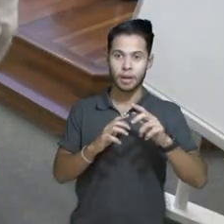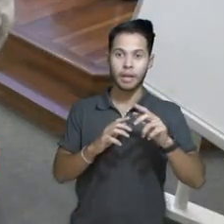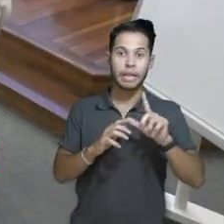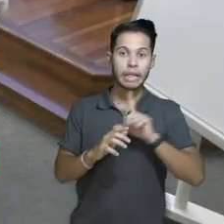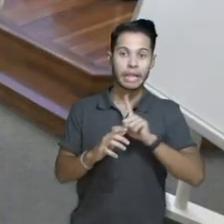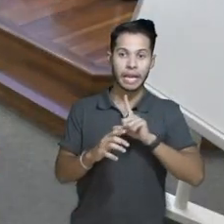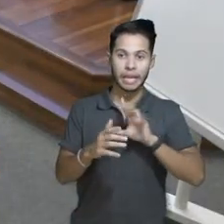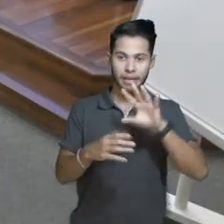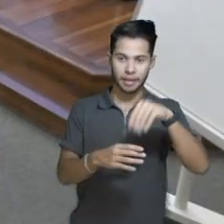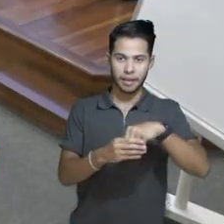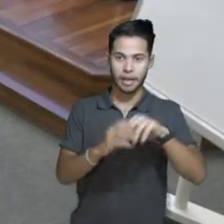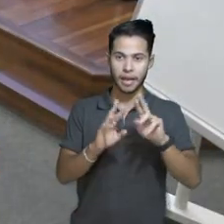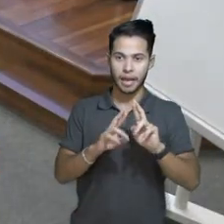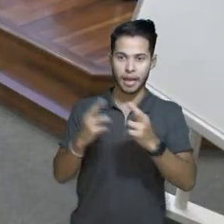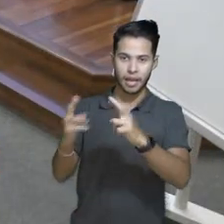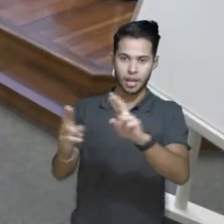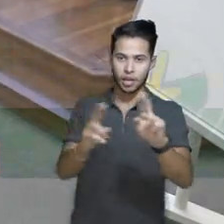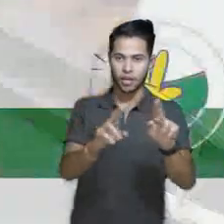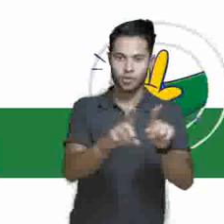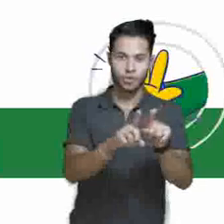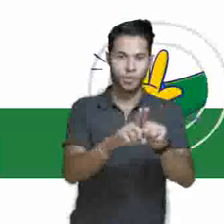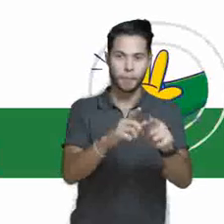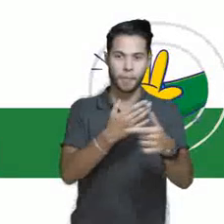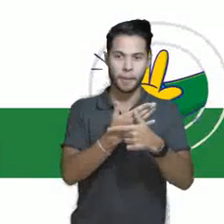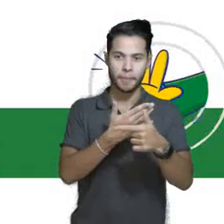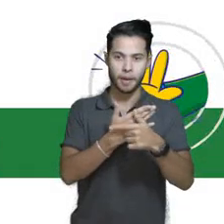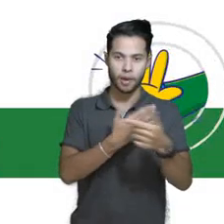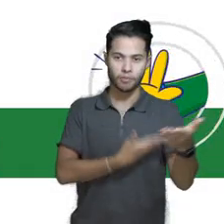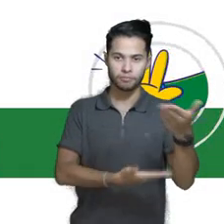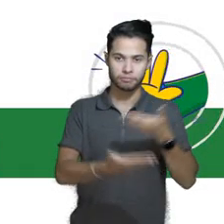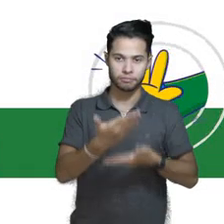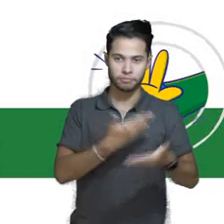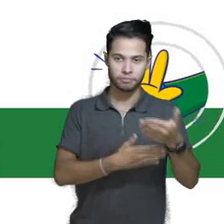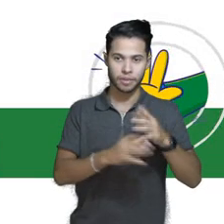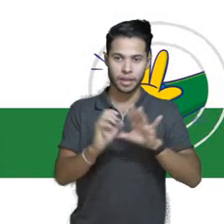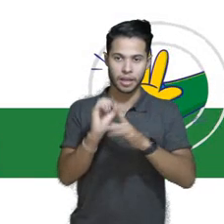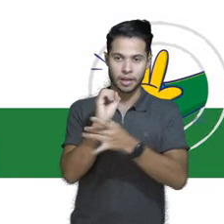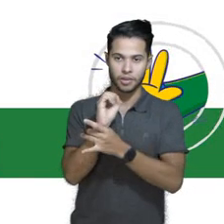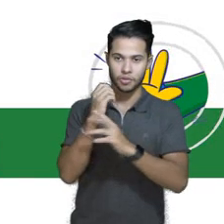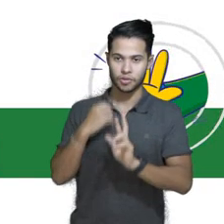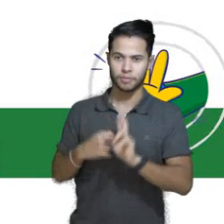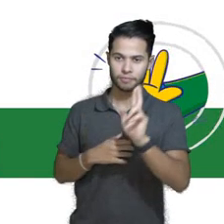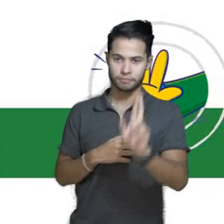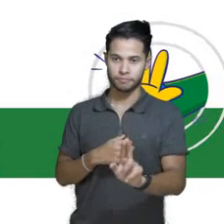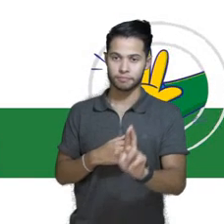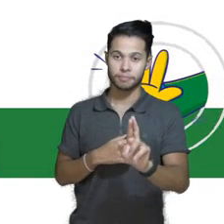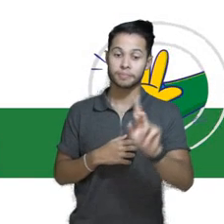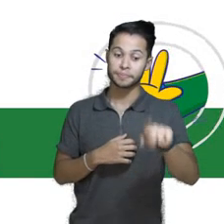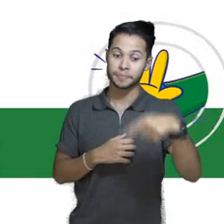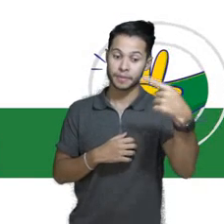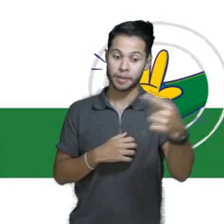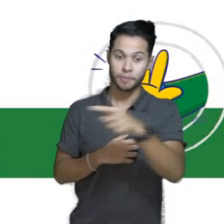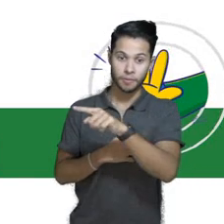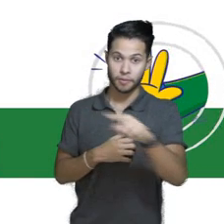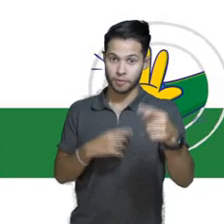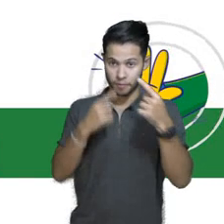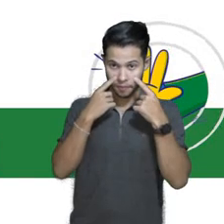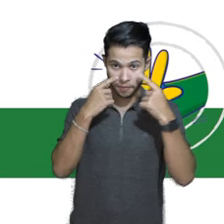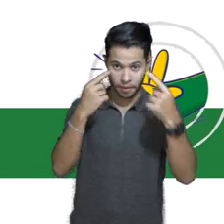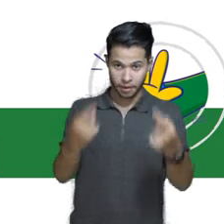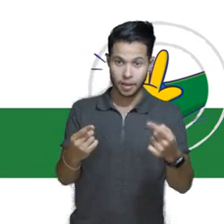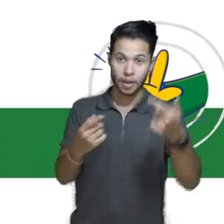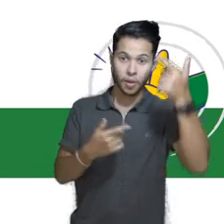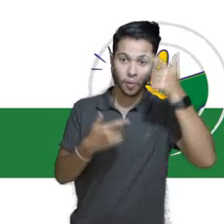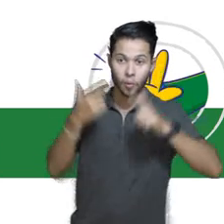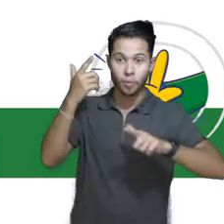para garantir os resultados da mesma forma os senhores vão perceber mais adiante nas lâminas que para se conquistar